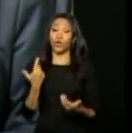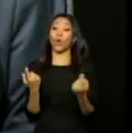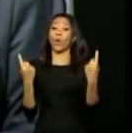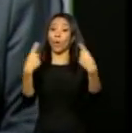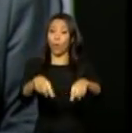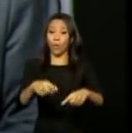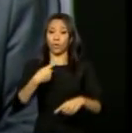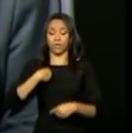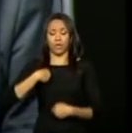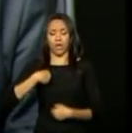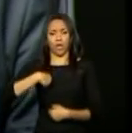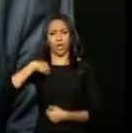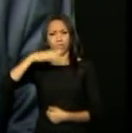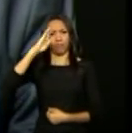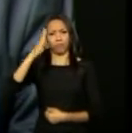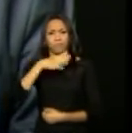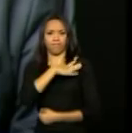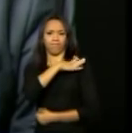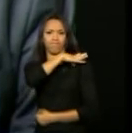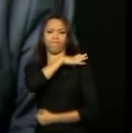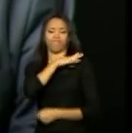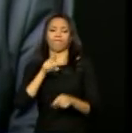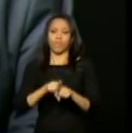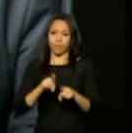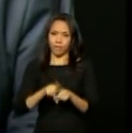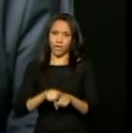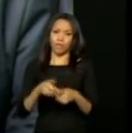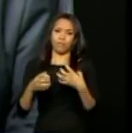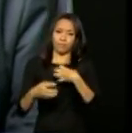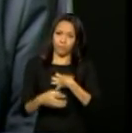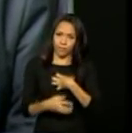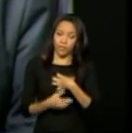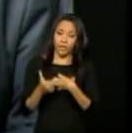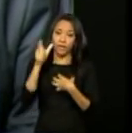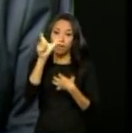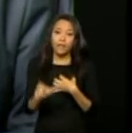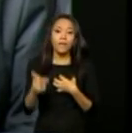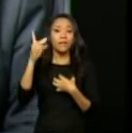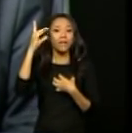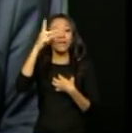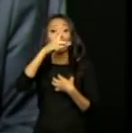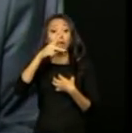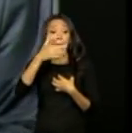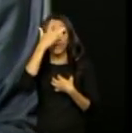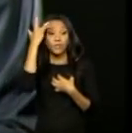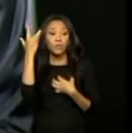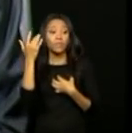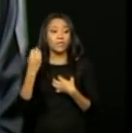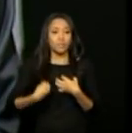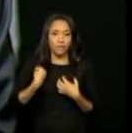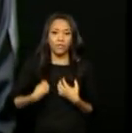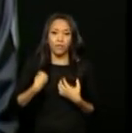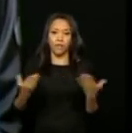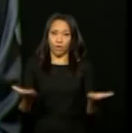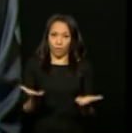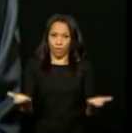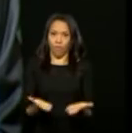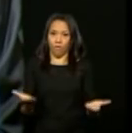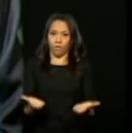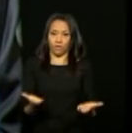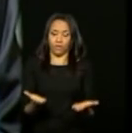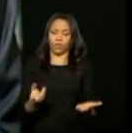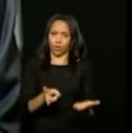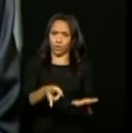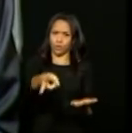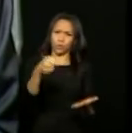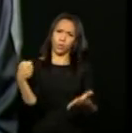ela sobrevivi. Como Dilma, também me comove pensar que uma geração de sobreviventes venceu e